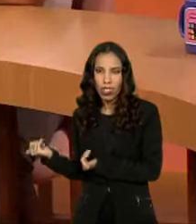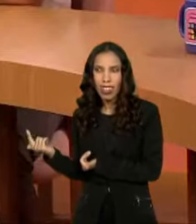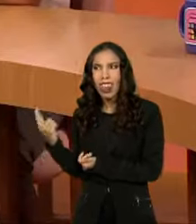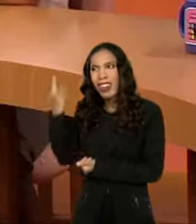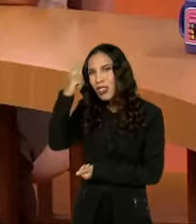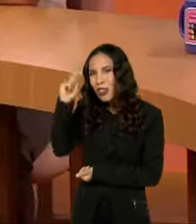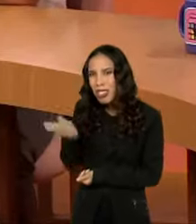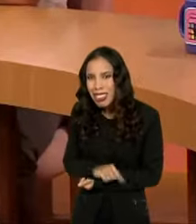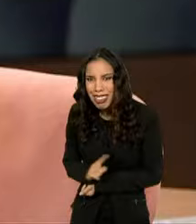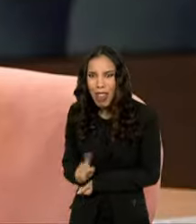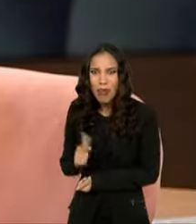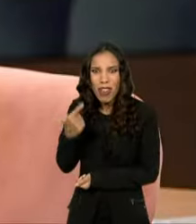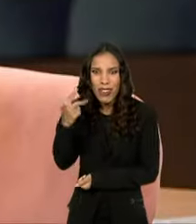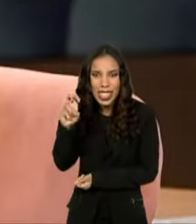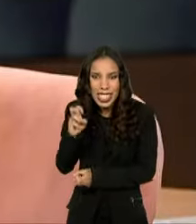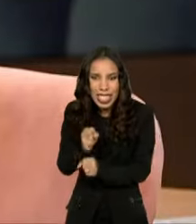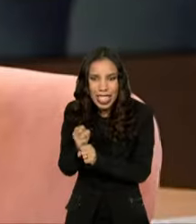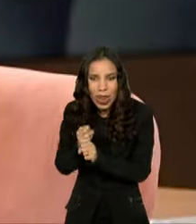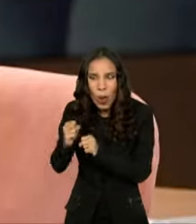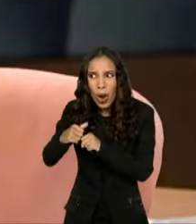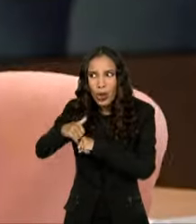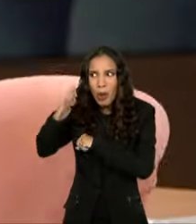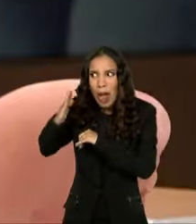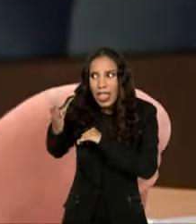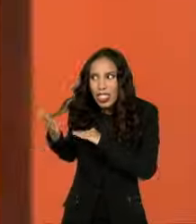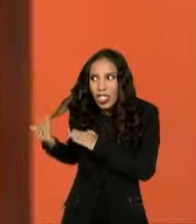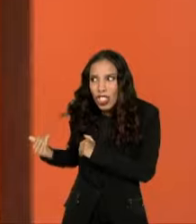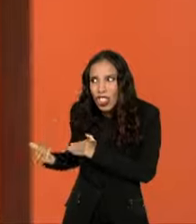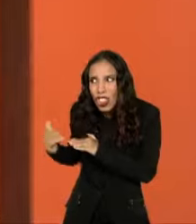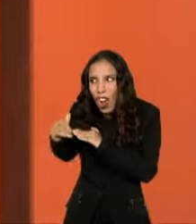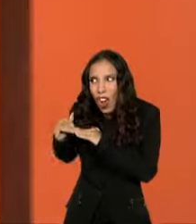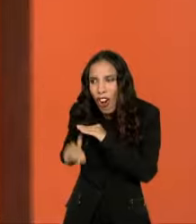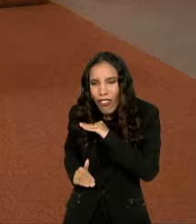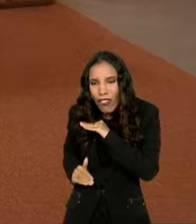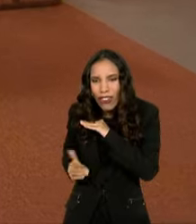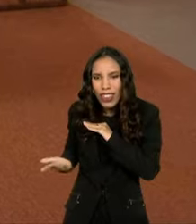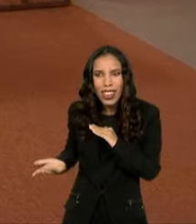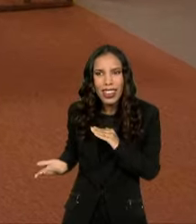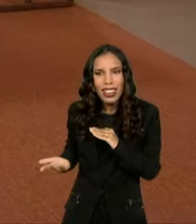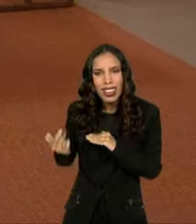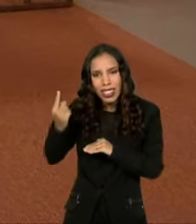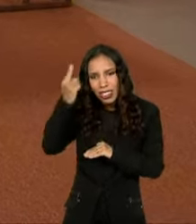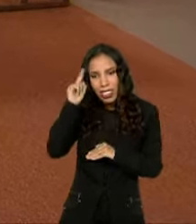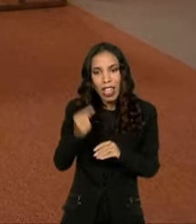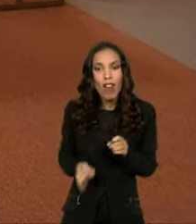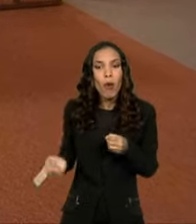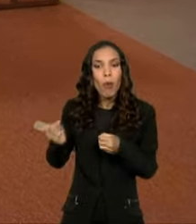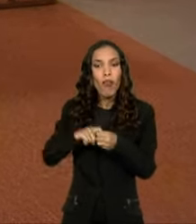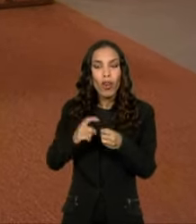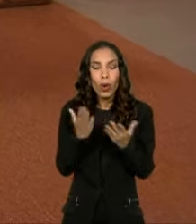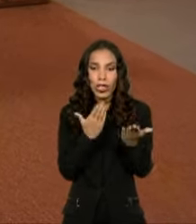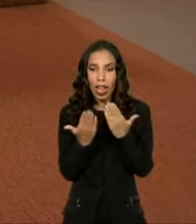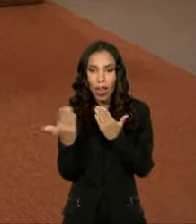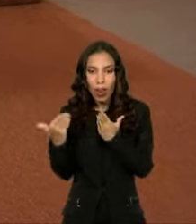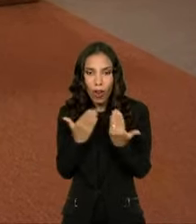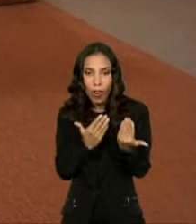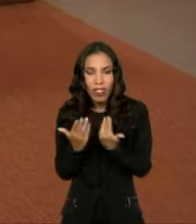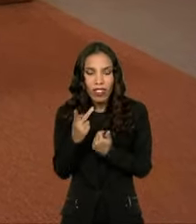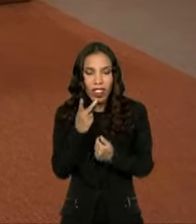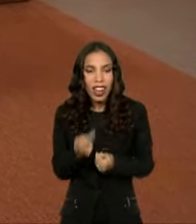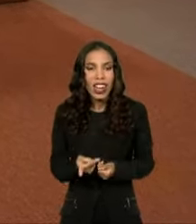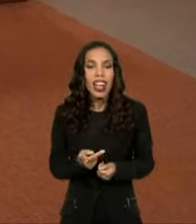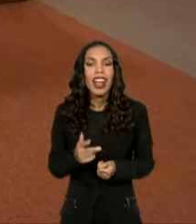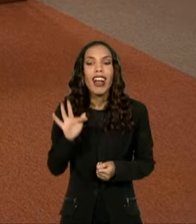era tanto. Mas graças a Deus, maravilhoso. Eu acho que o casal mais lindo, gente. Vamos voltar a falar muito, hein, Fatinha? Muito!